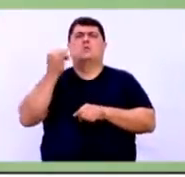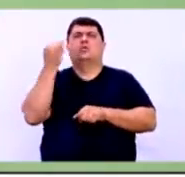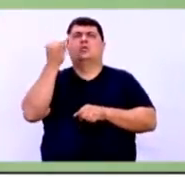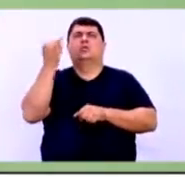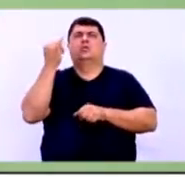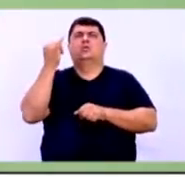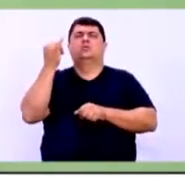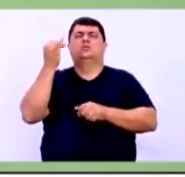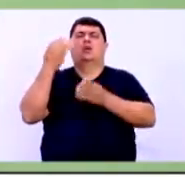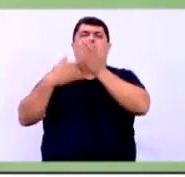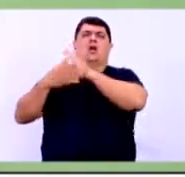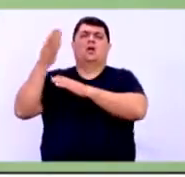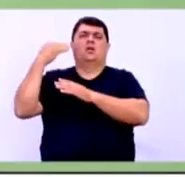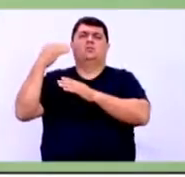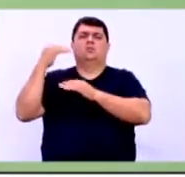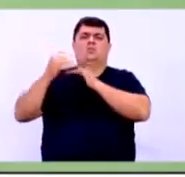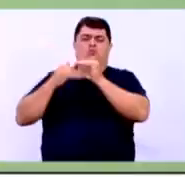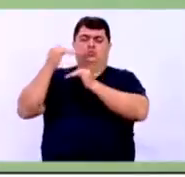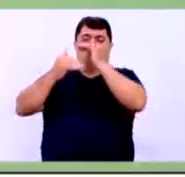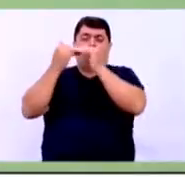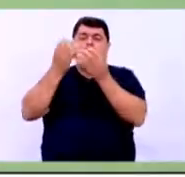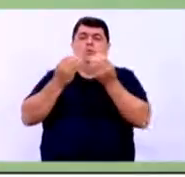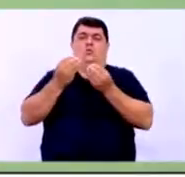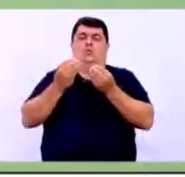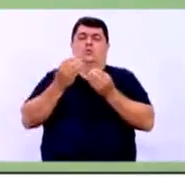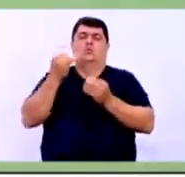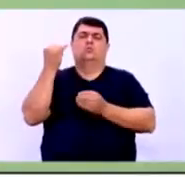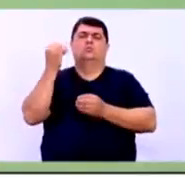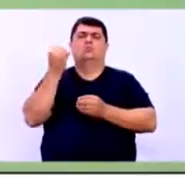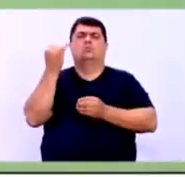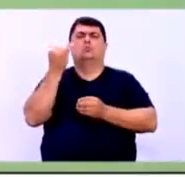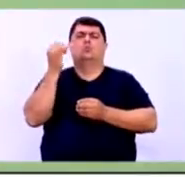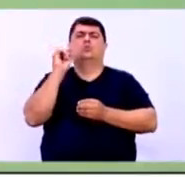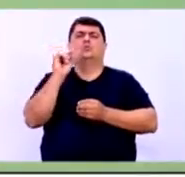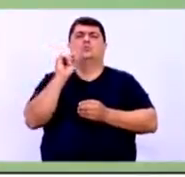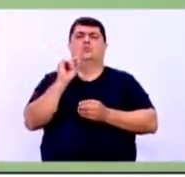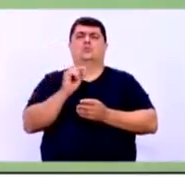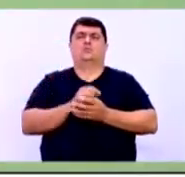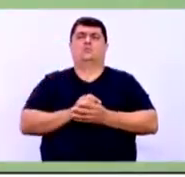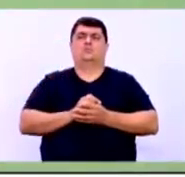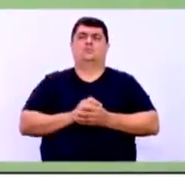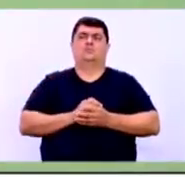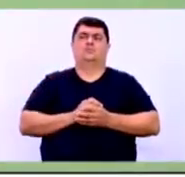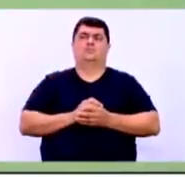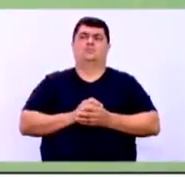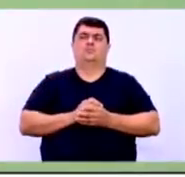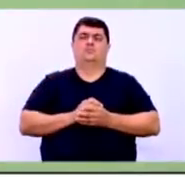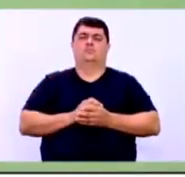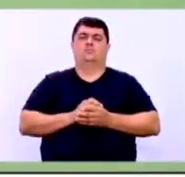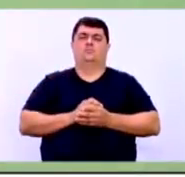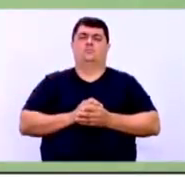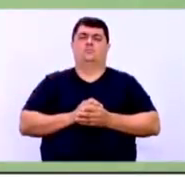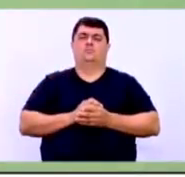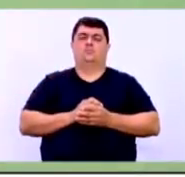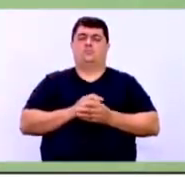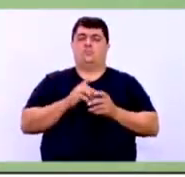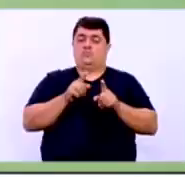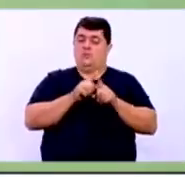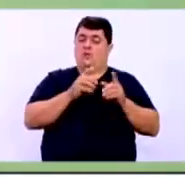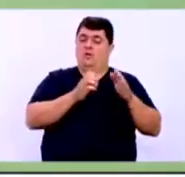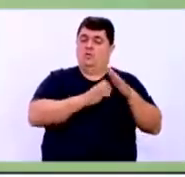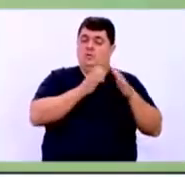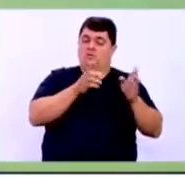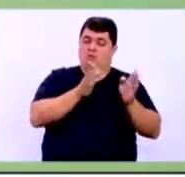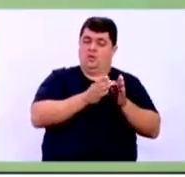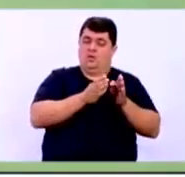para a evolução desse processo permanente aqui? Cada vez mais ser utilizado o processo permanente, tanto nas pequenas e médias